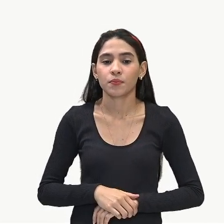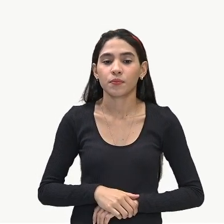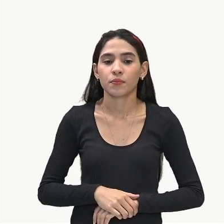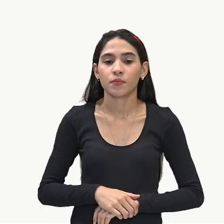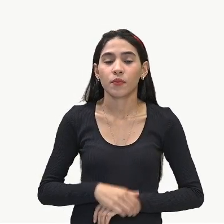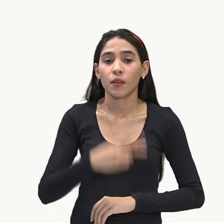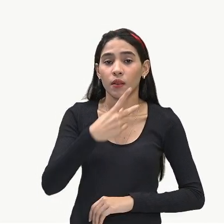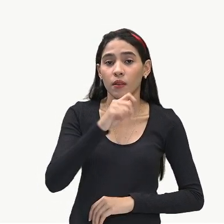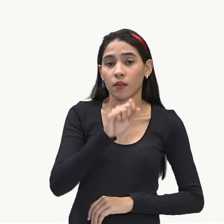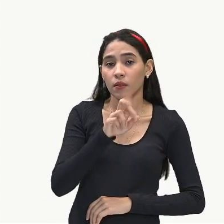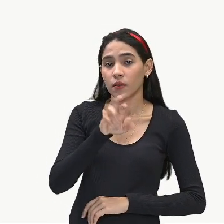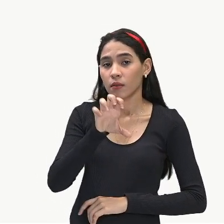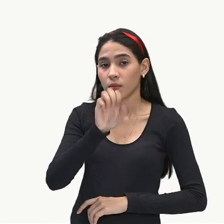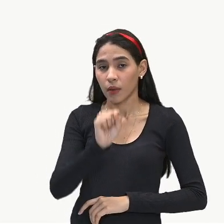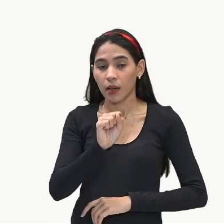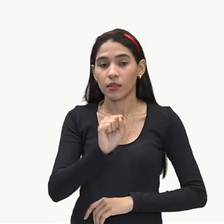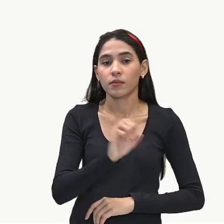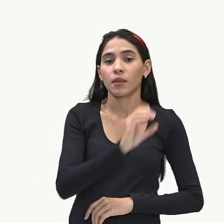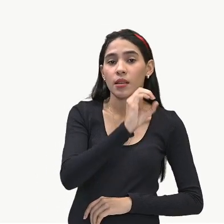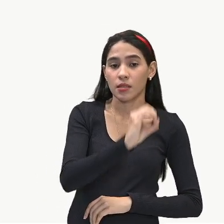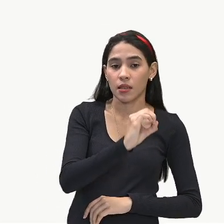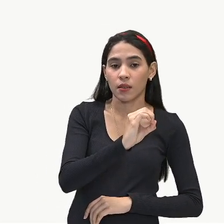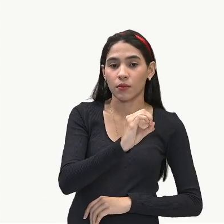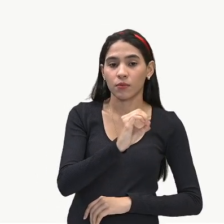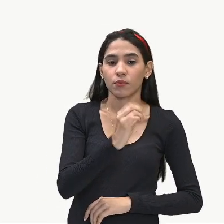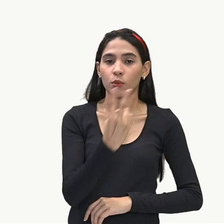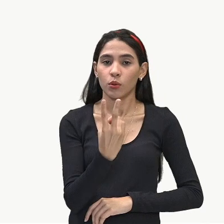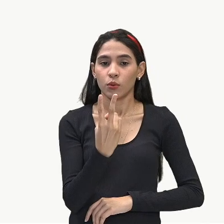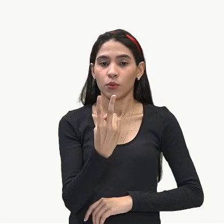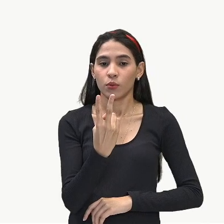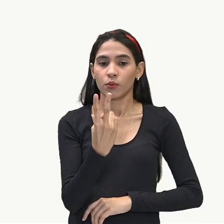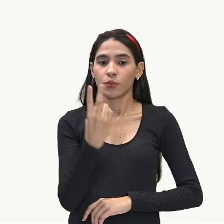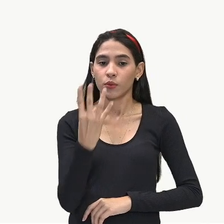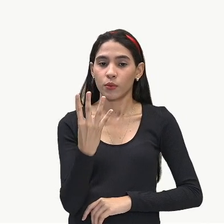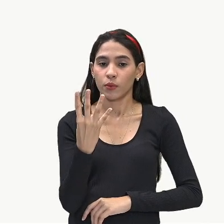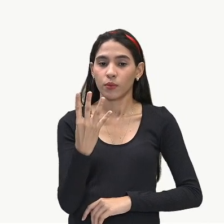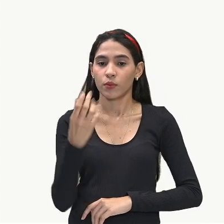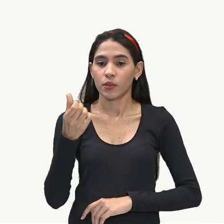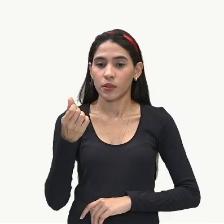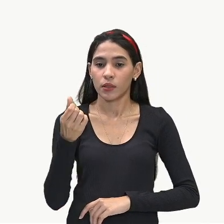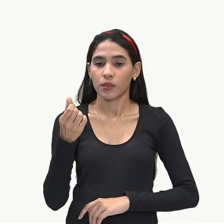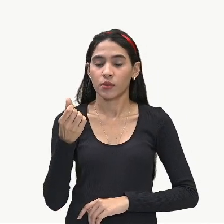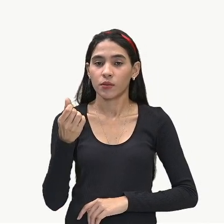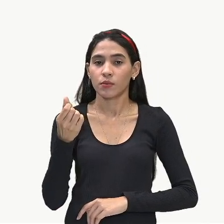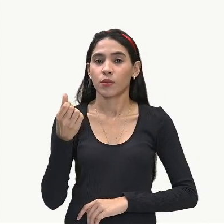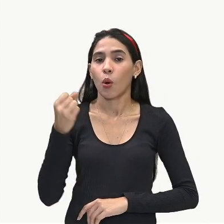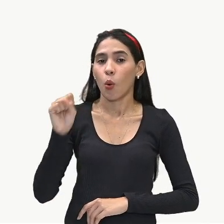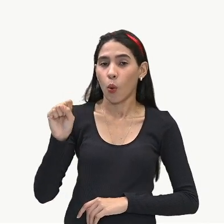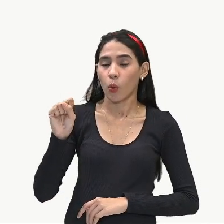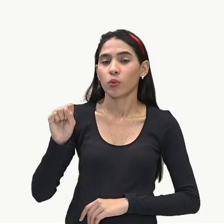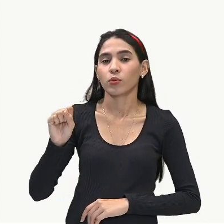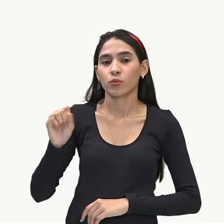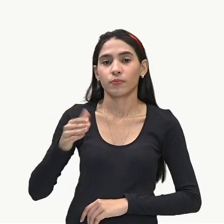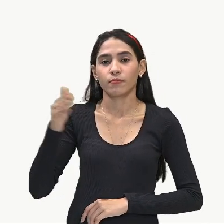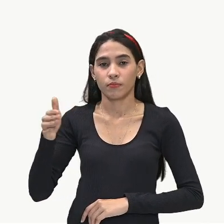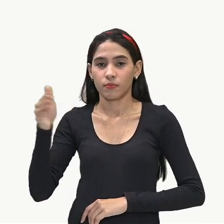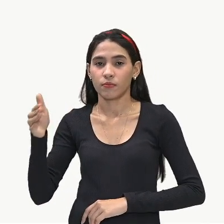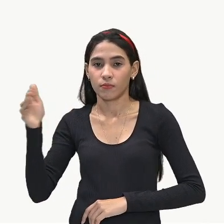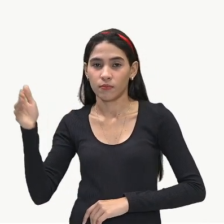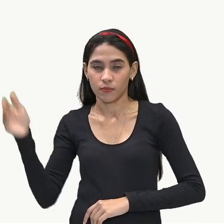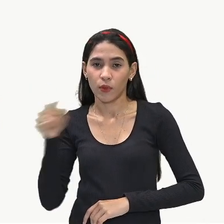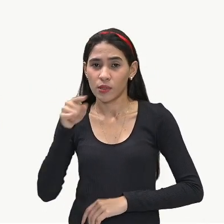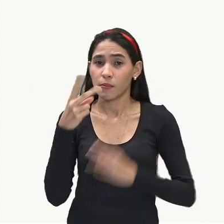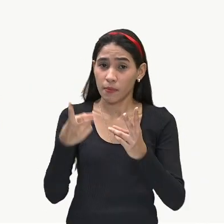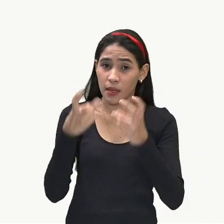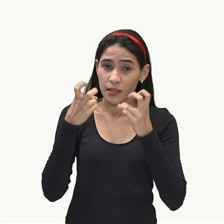números pares, começando aqui do 0. 0, 2, 4, 6. Observem que a